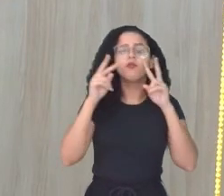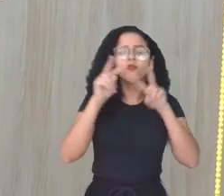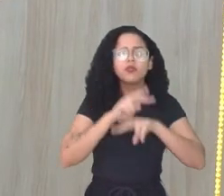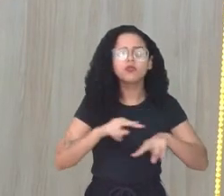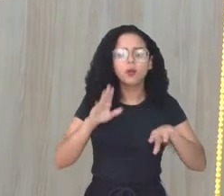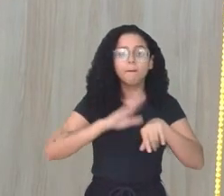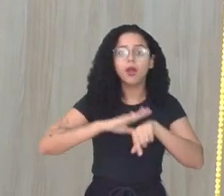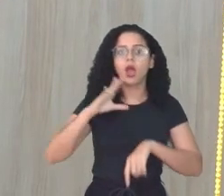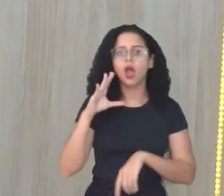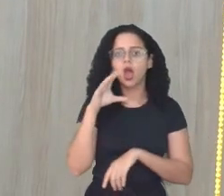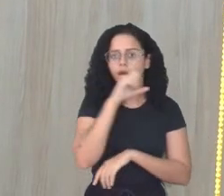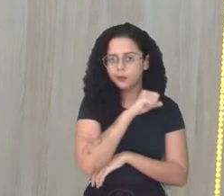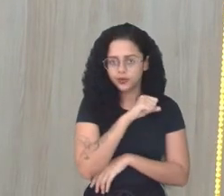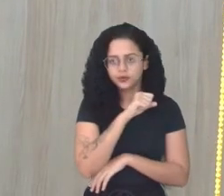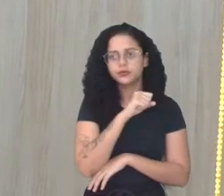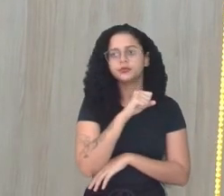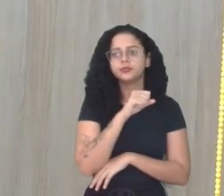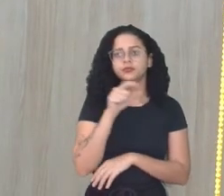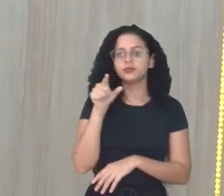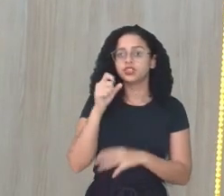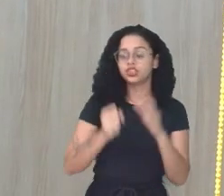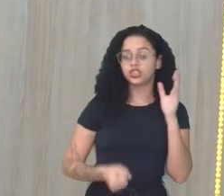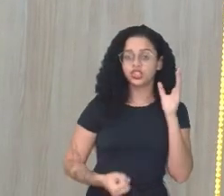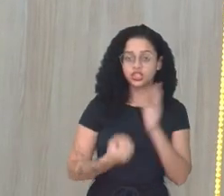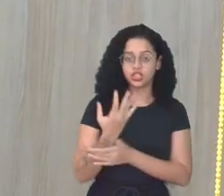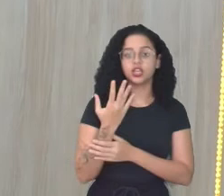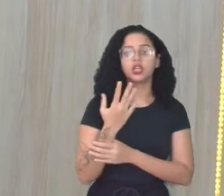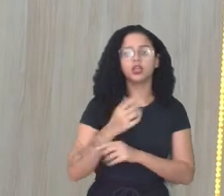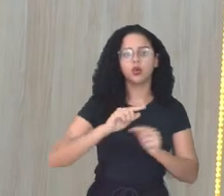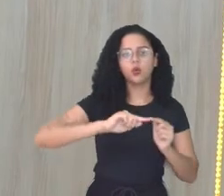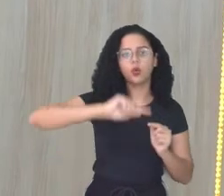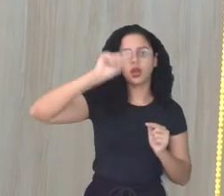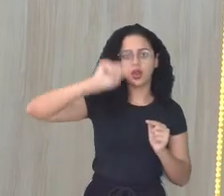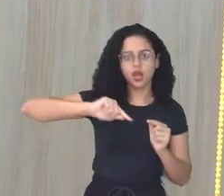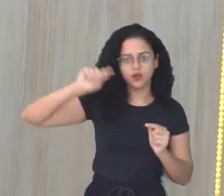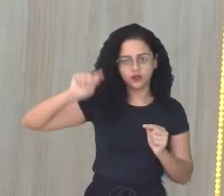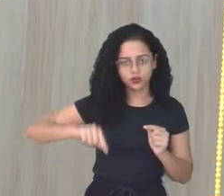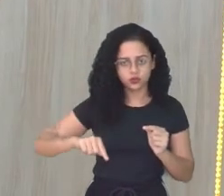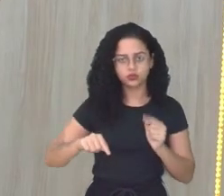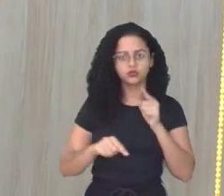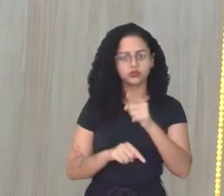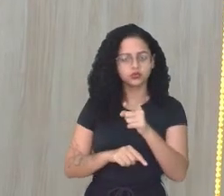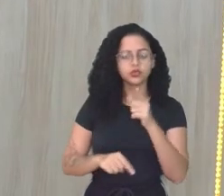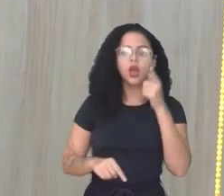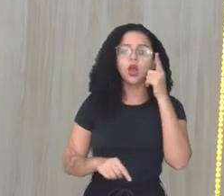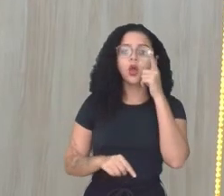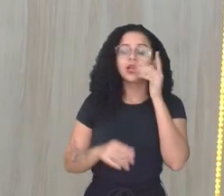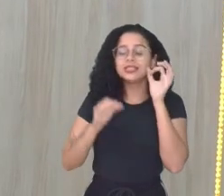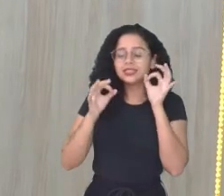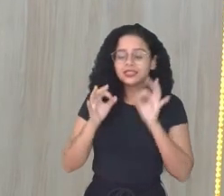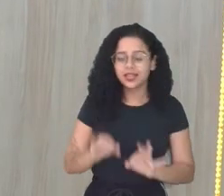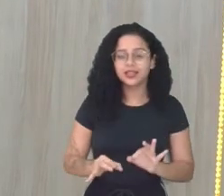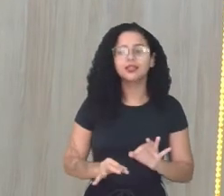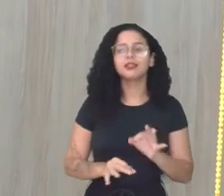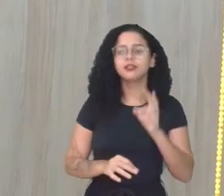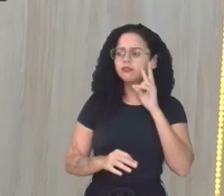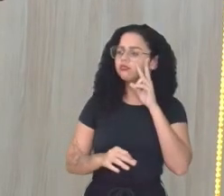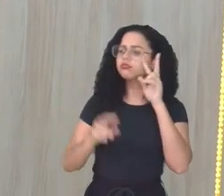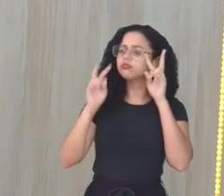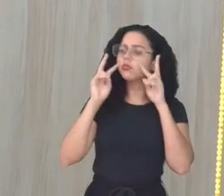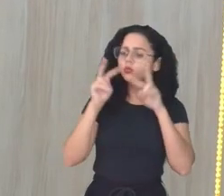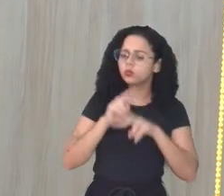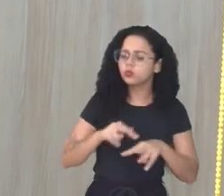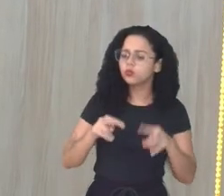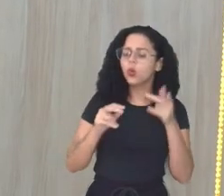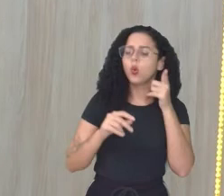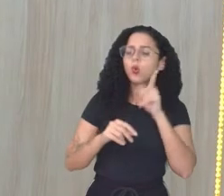visualizar mais rápido. Você cria o gráfico, né, e você com certeza, ao visualizar, você